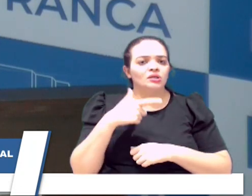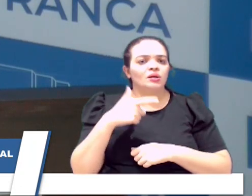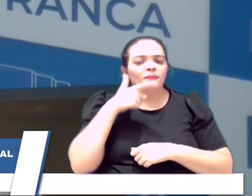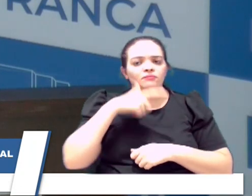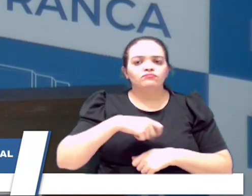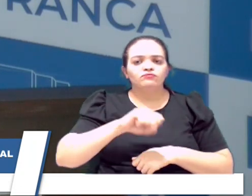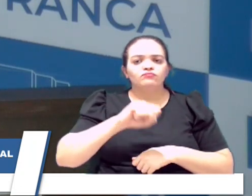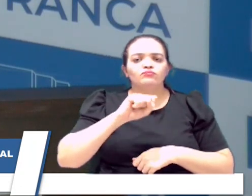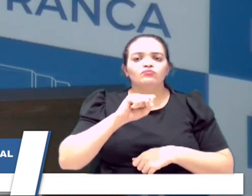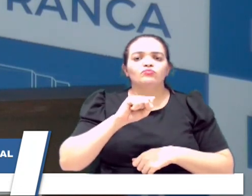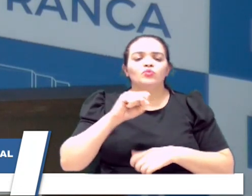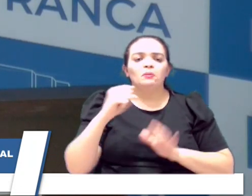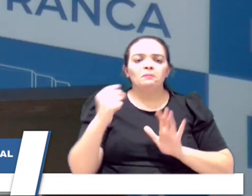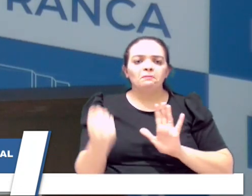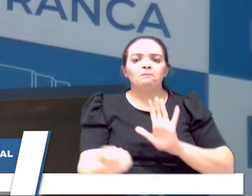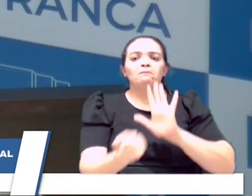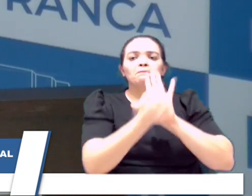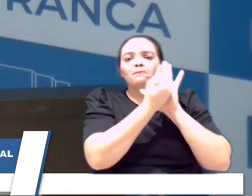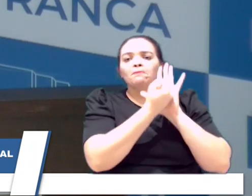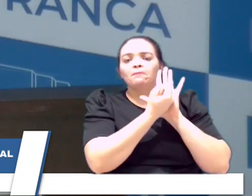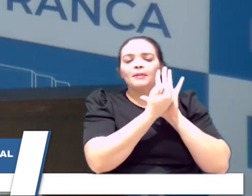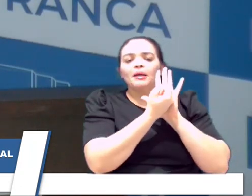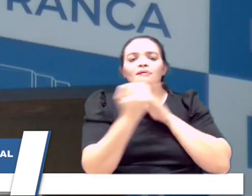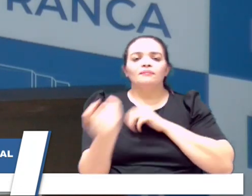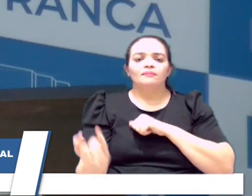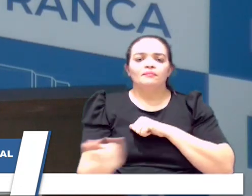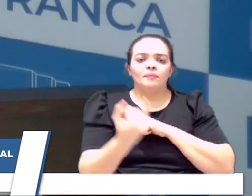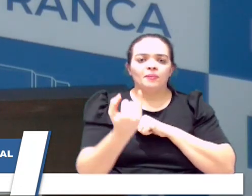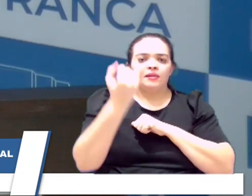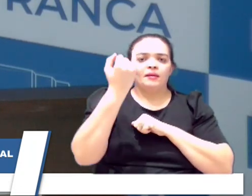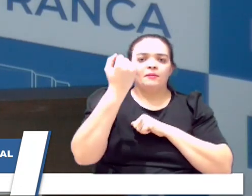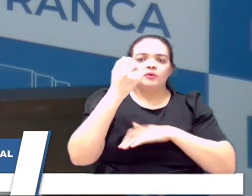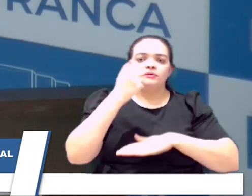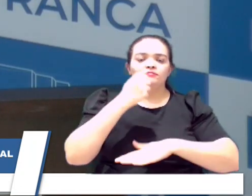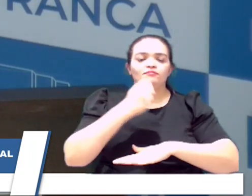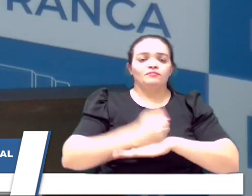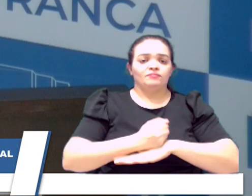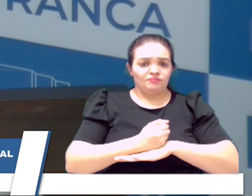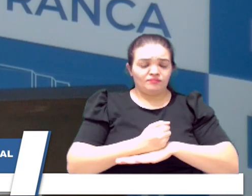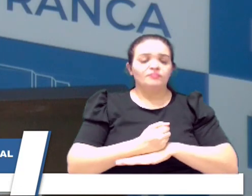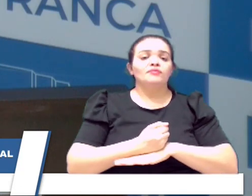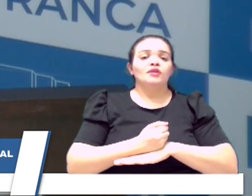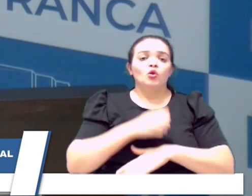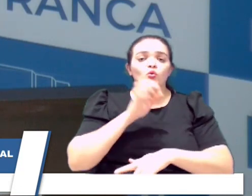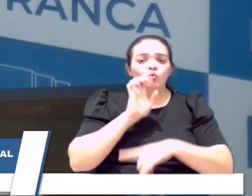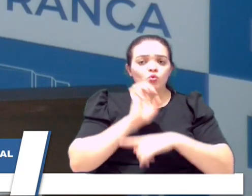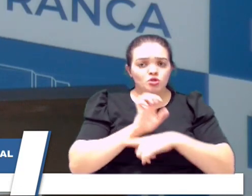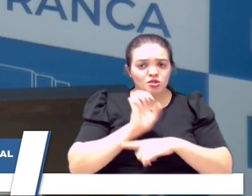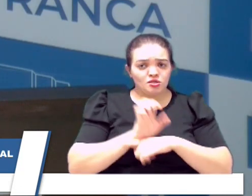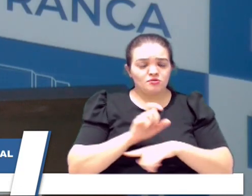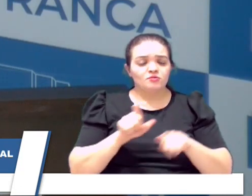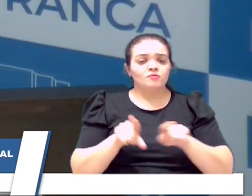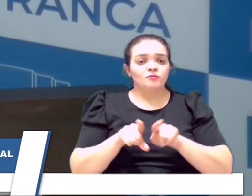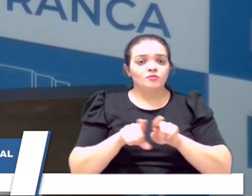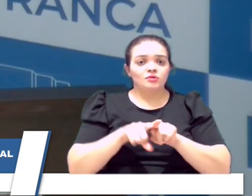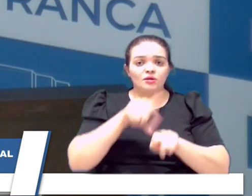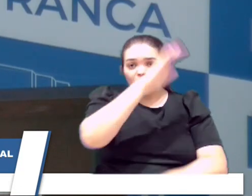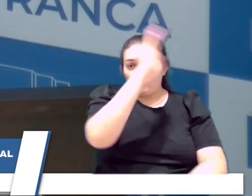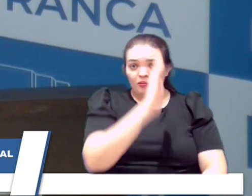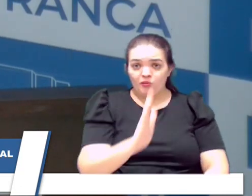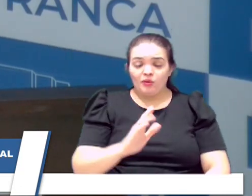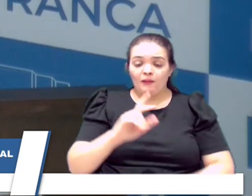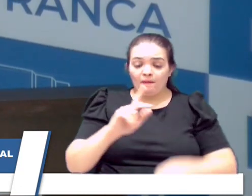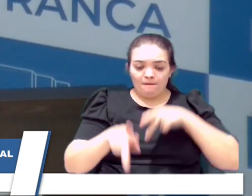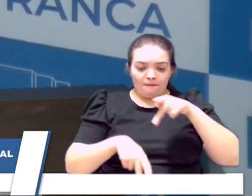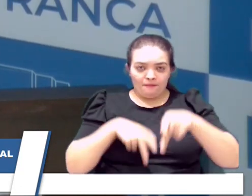um dos marcos que mostra a importância da cidade de Franca, não só para o nosso estado, mas para o nosso país, para o povo e